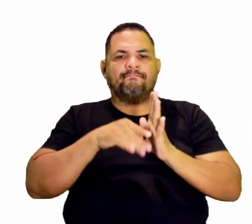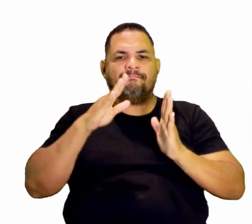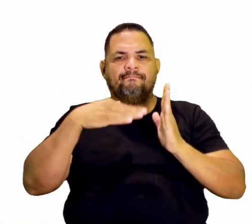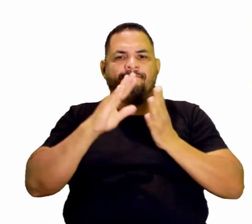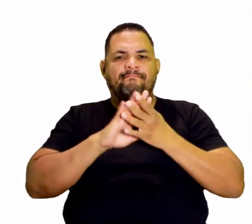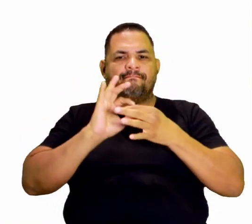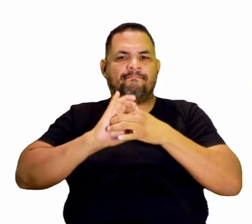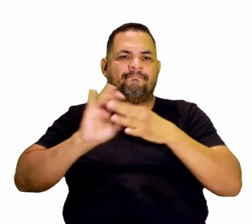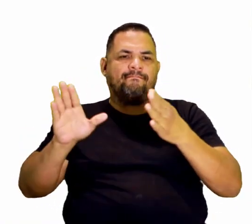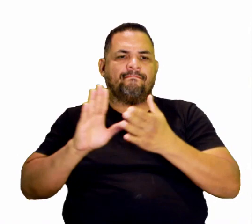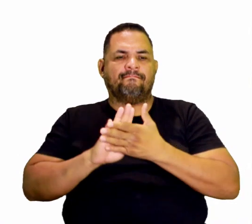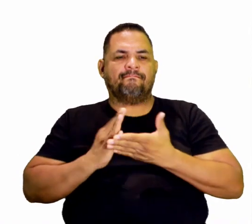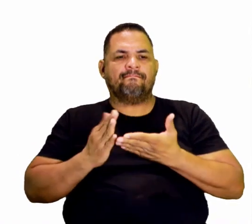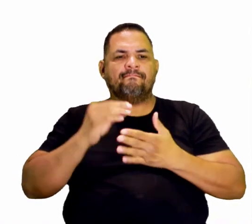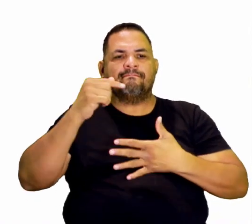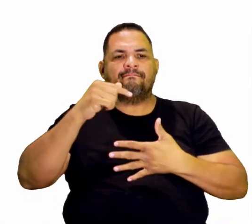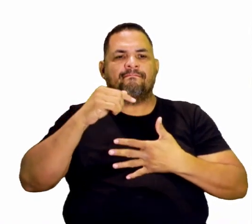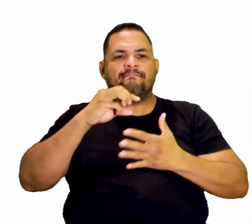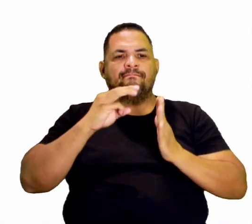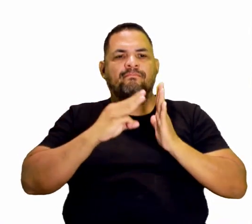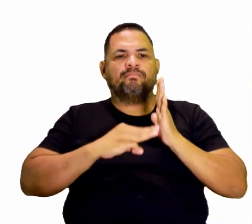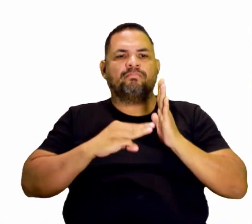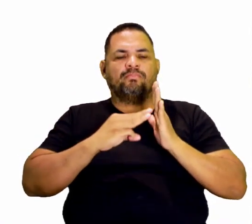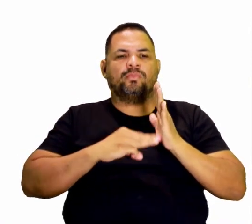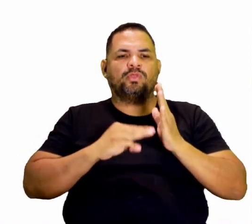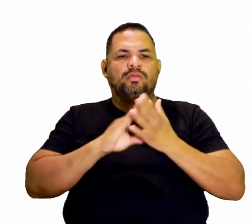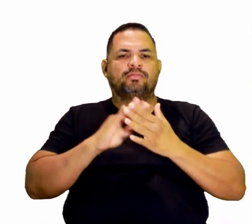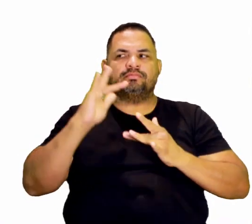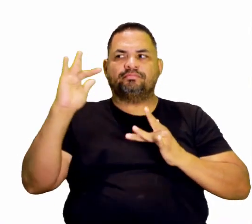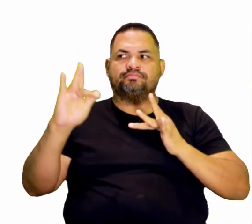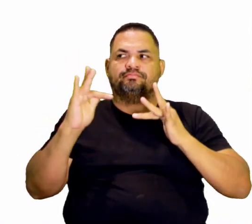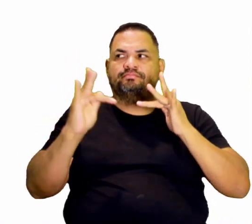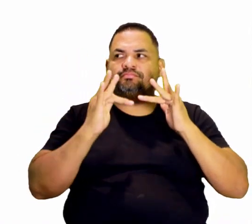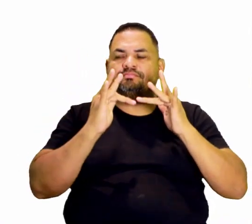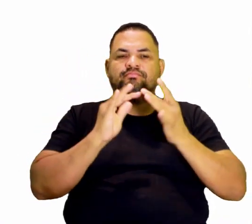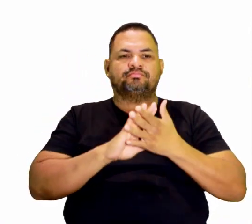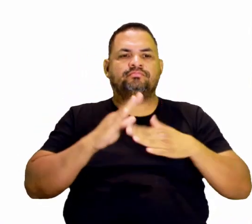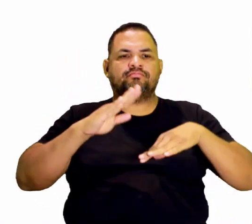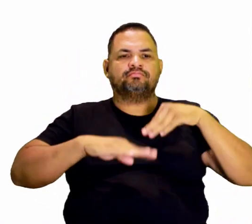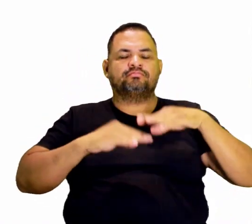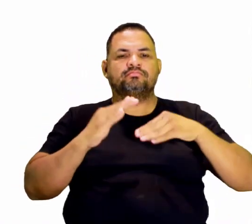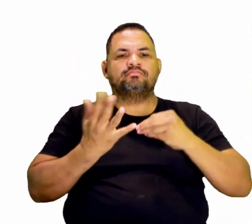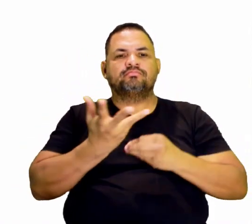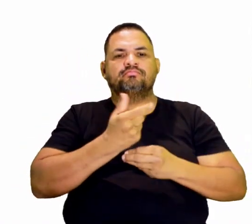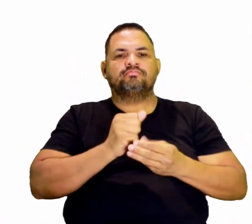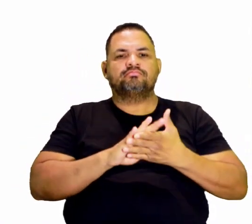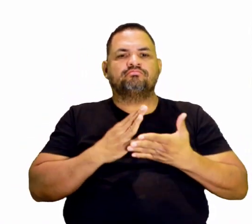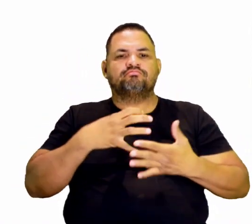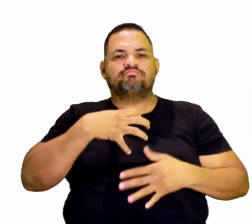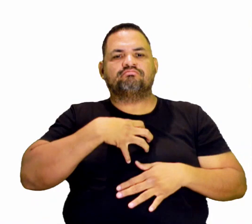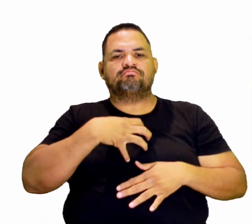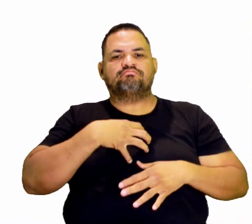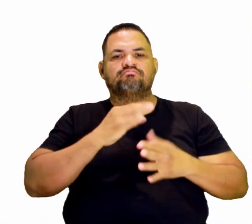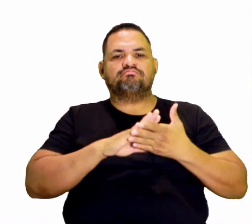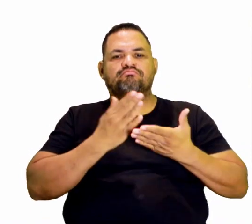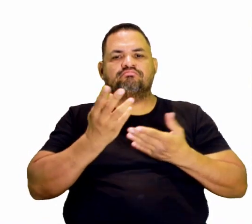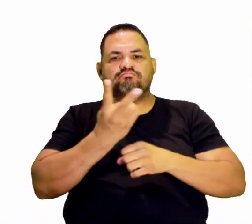abandonando gradativamente os modelos clássicos. Os artistas sentem-se impelidos a